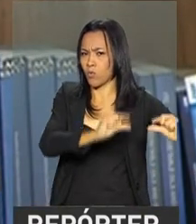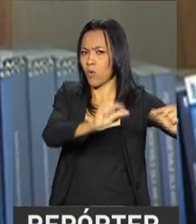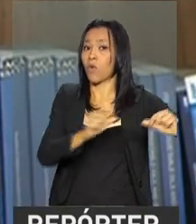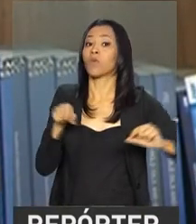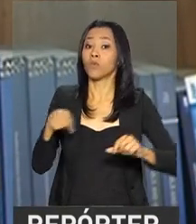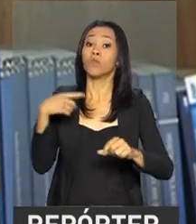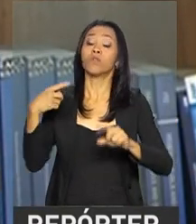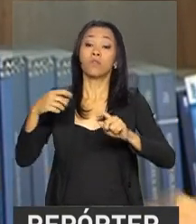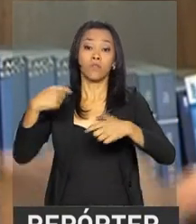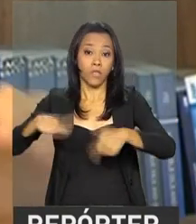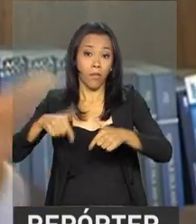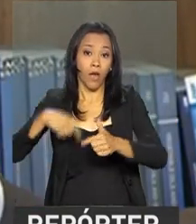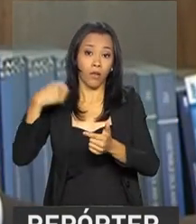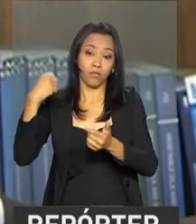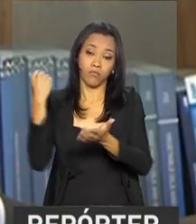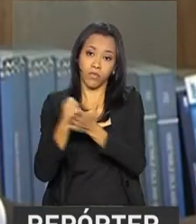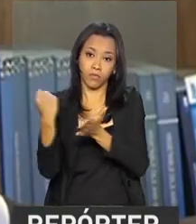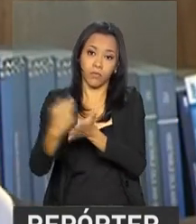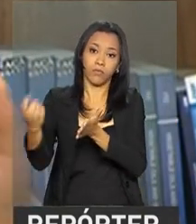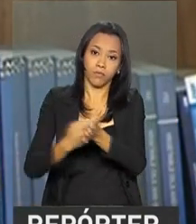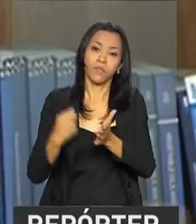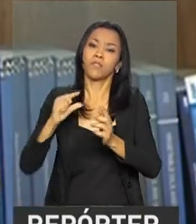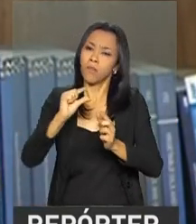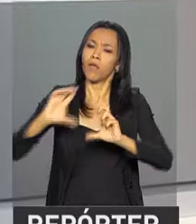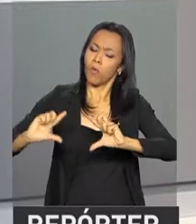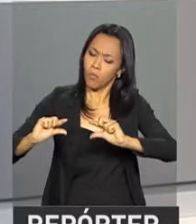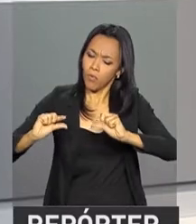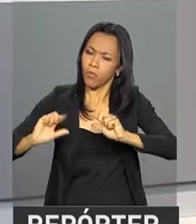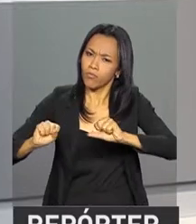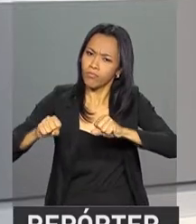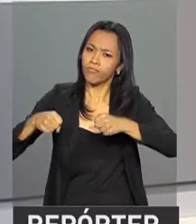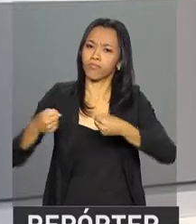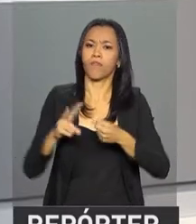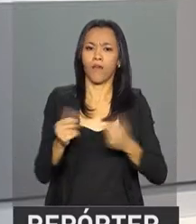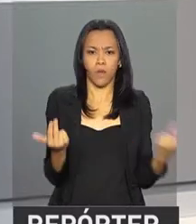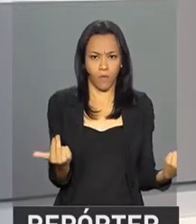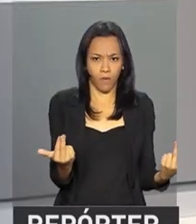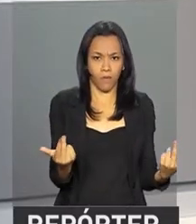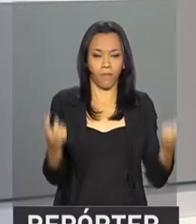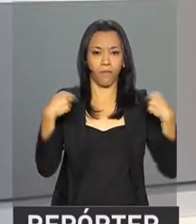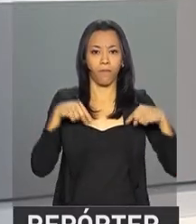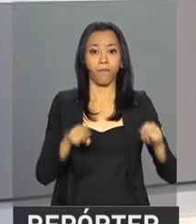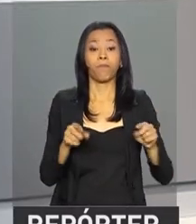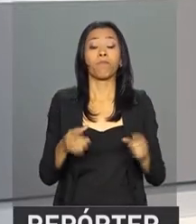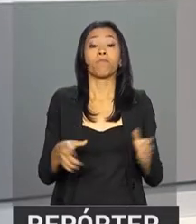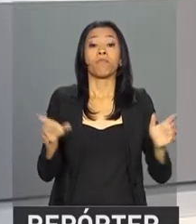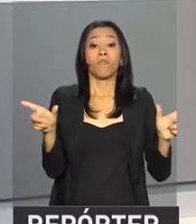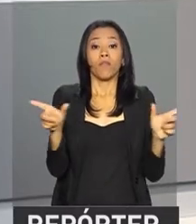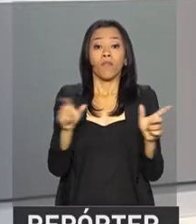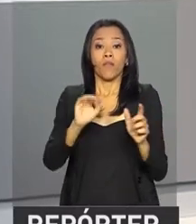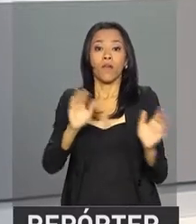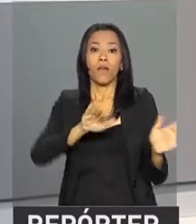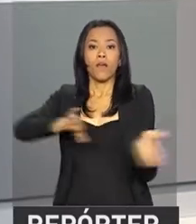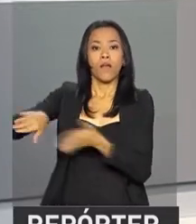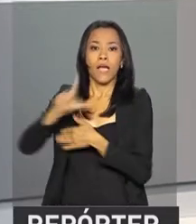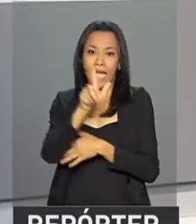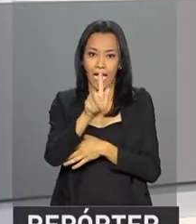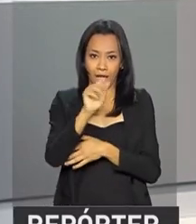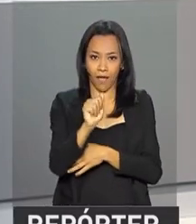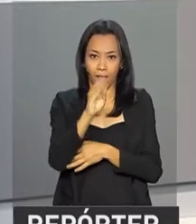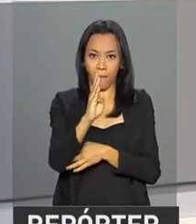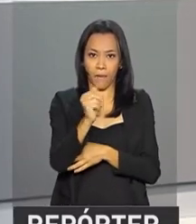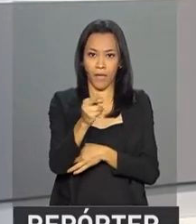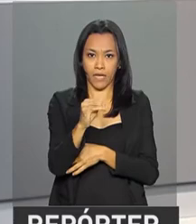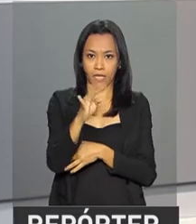esse mercado formal também vai recuperar de forma lenta e gradual o gabarito do enem seja será divulgado nesta sexta feira